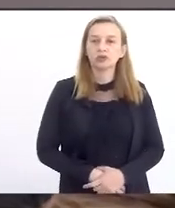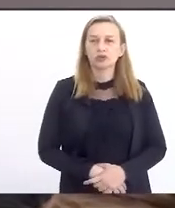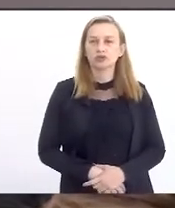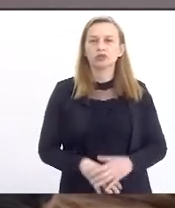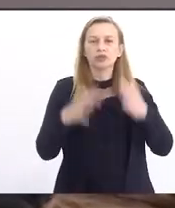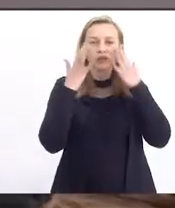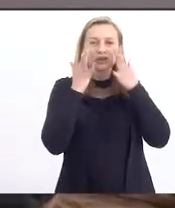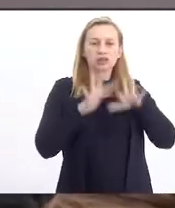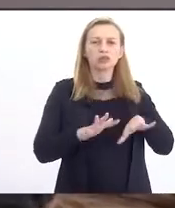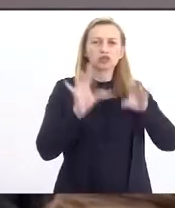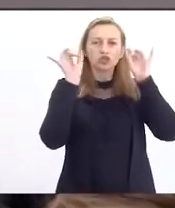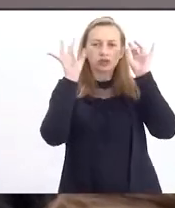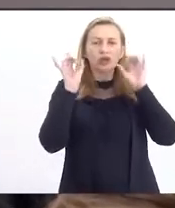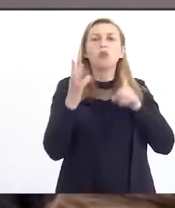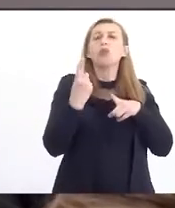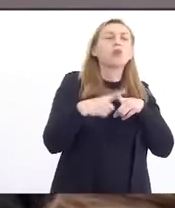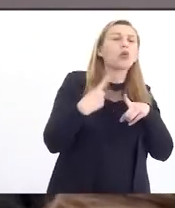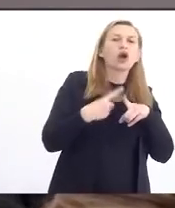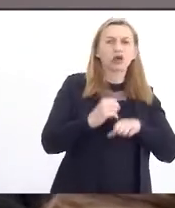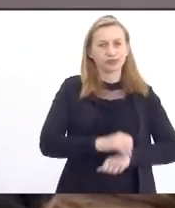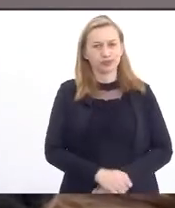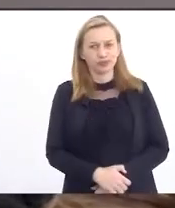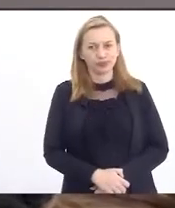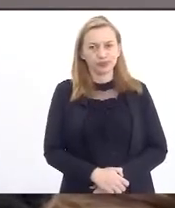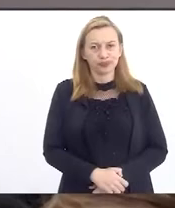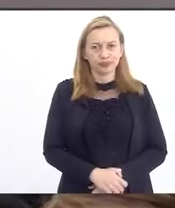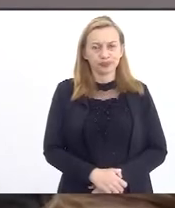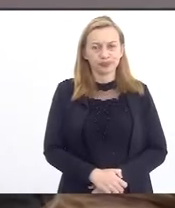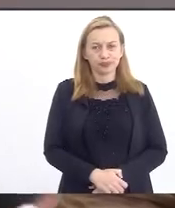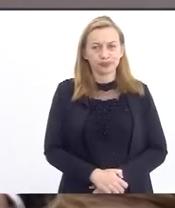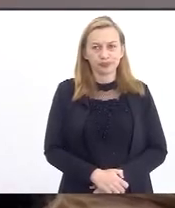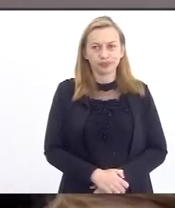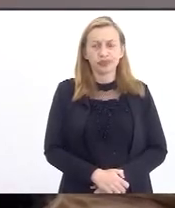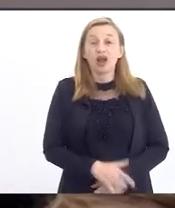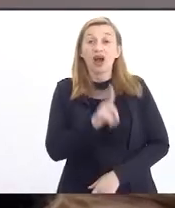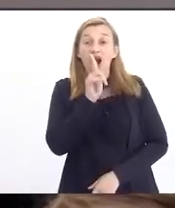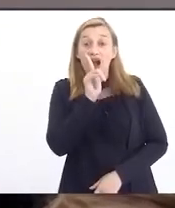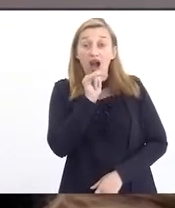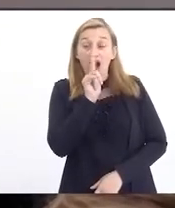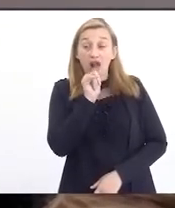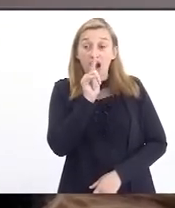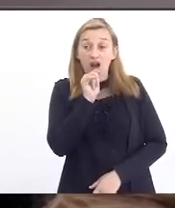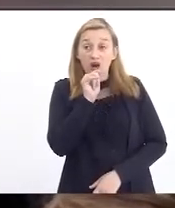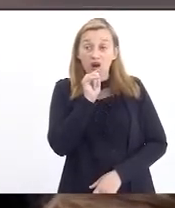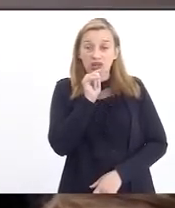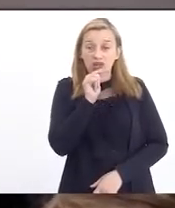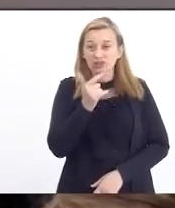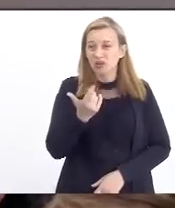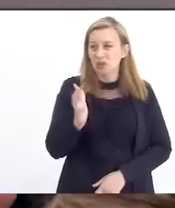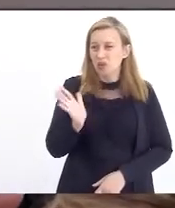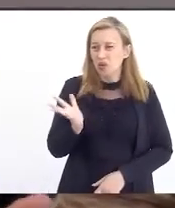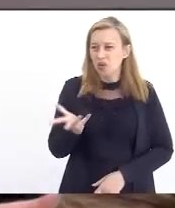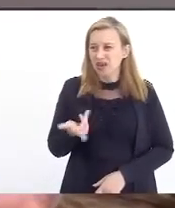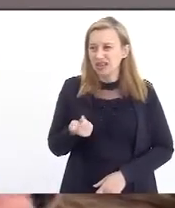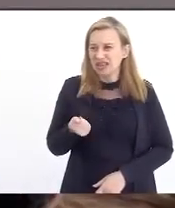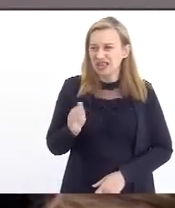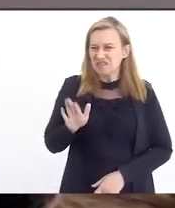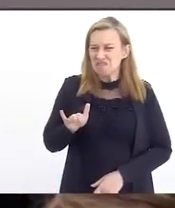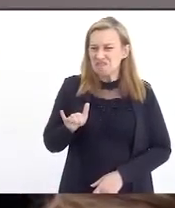atenção especial. Por quê? Porque uma água de baixa qualidade, o que vai